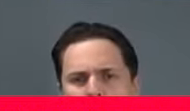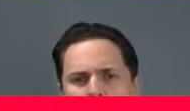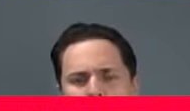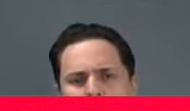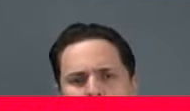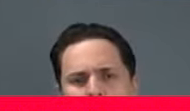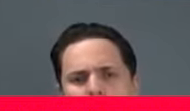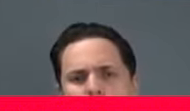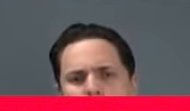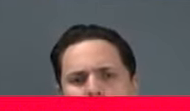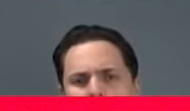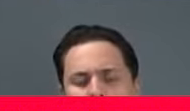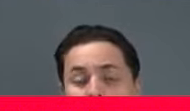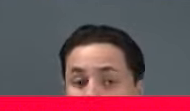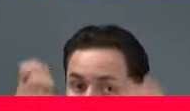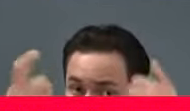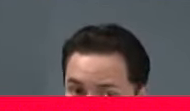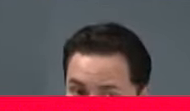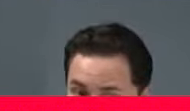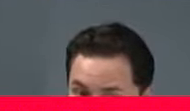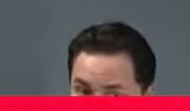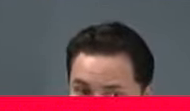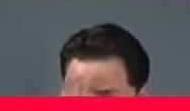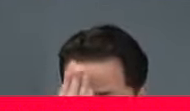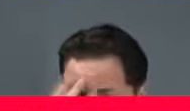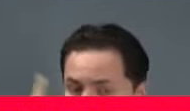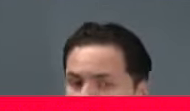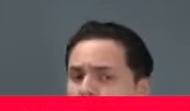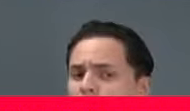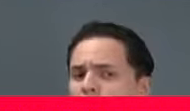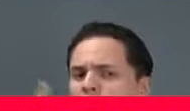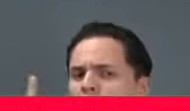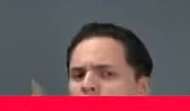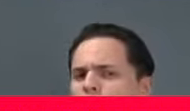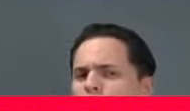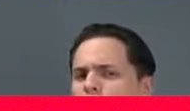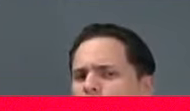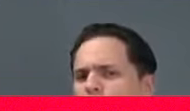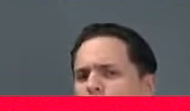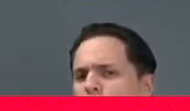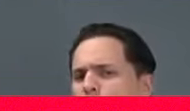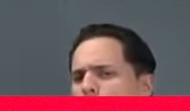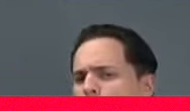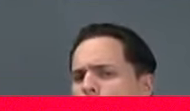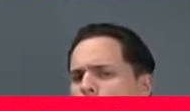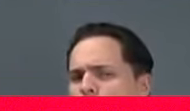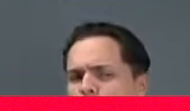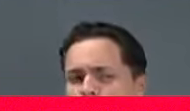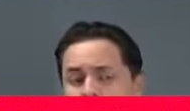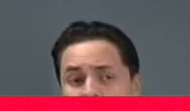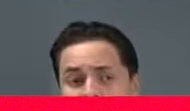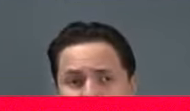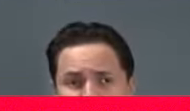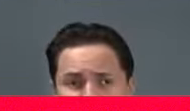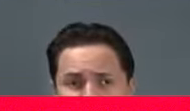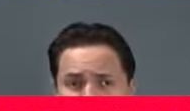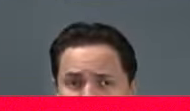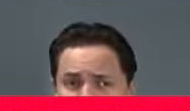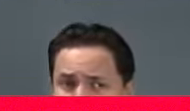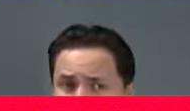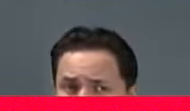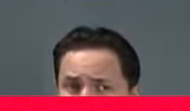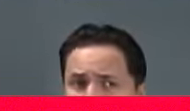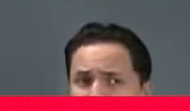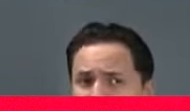ódio eu vou explicar aqui nesse discurso o por eu acho que chega esse ponto Senadora Rosana tentar tirar vida de uma outra